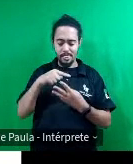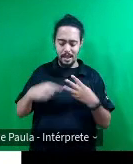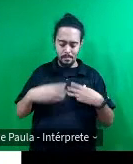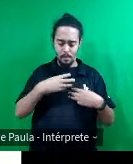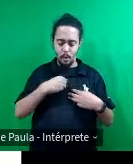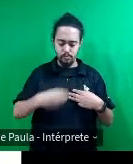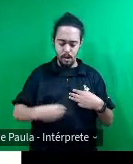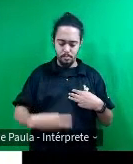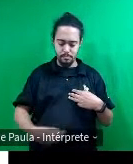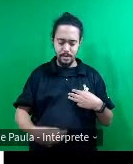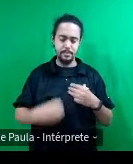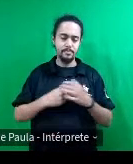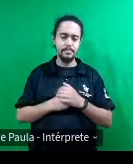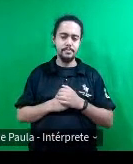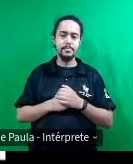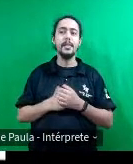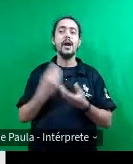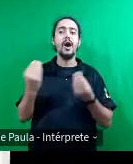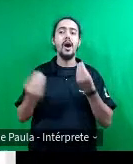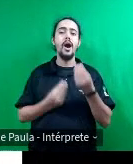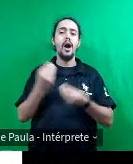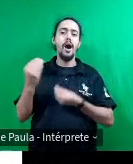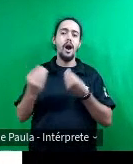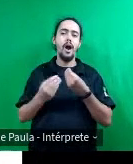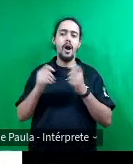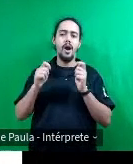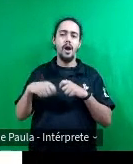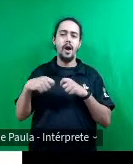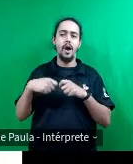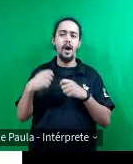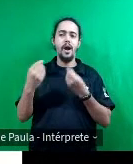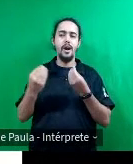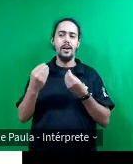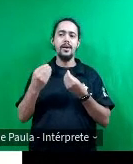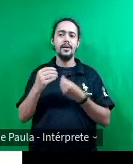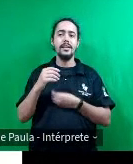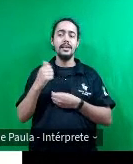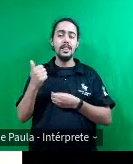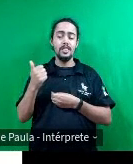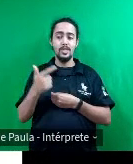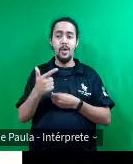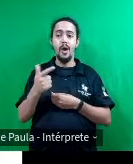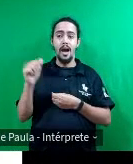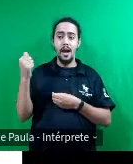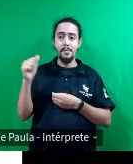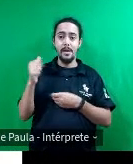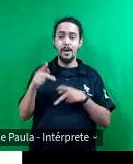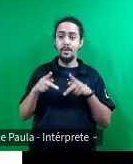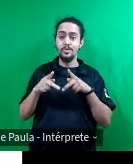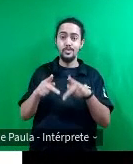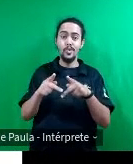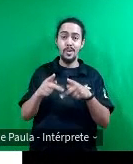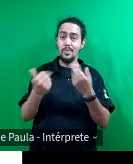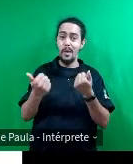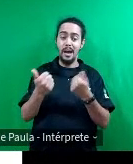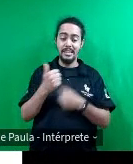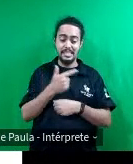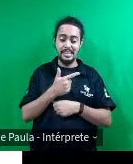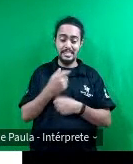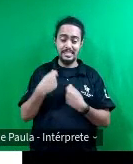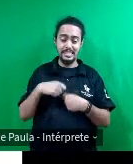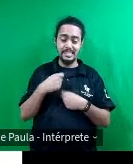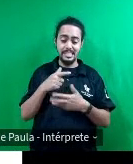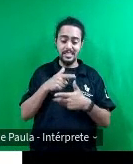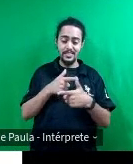a fonte continuou aqui com os mesmos 12 amperes, eu vou ter que dividir essa corrente agora por